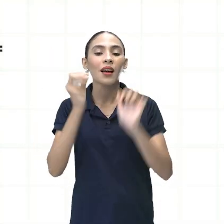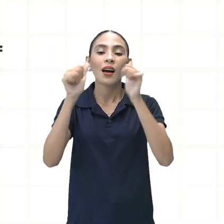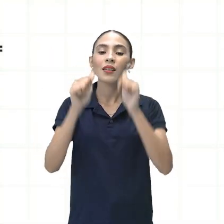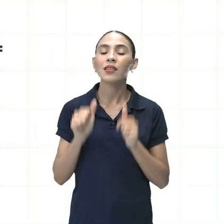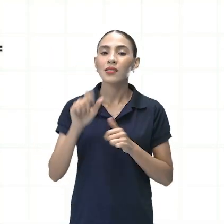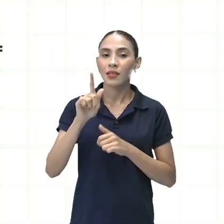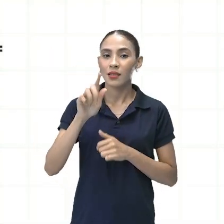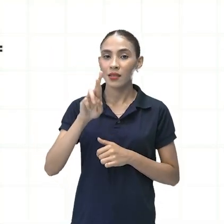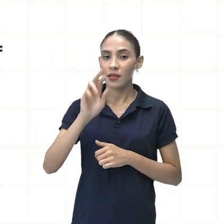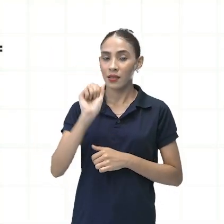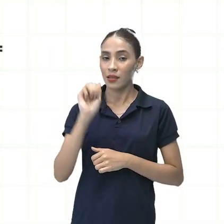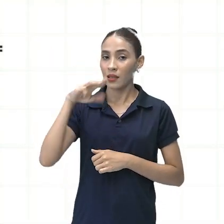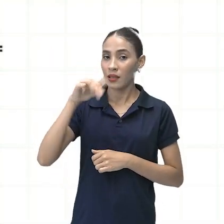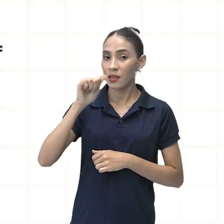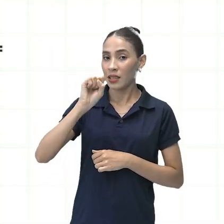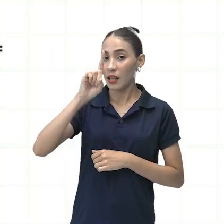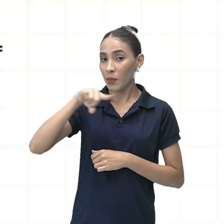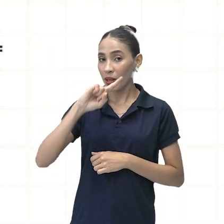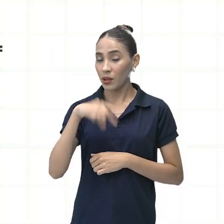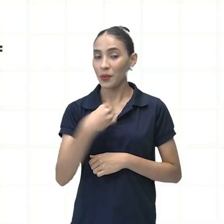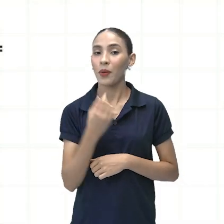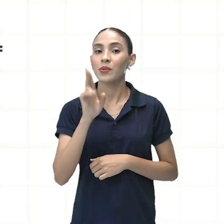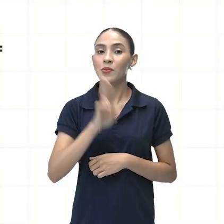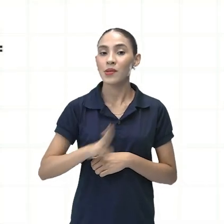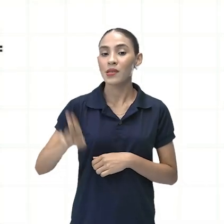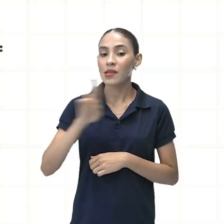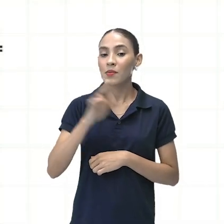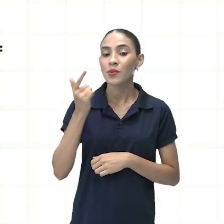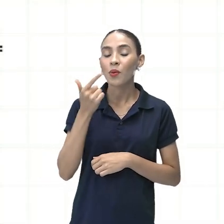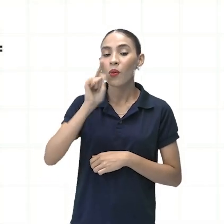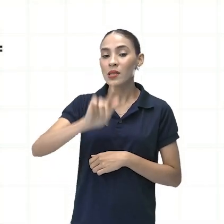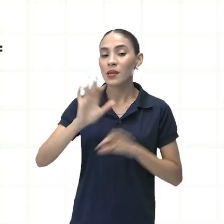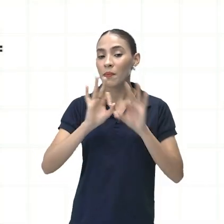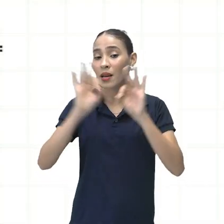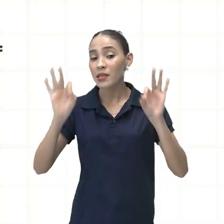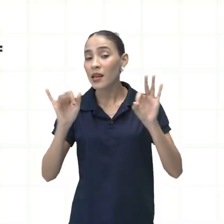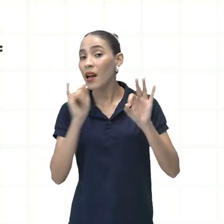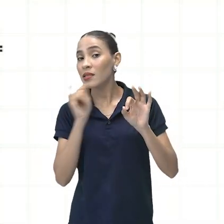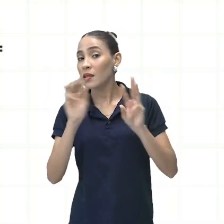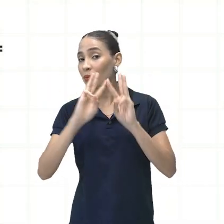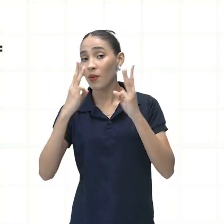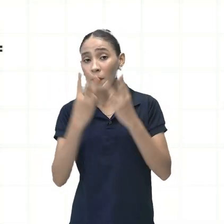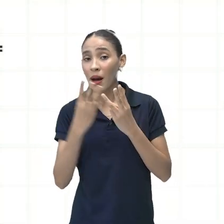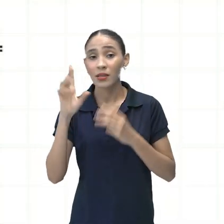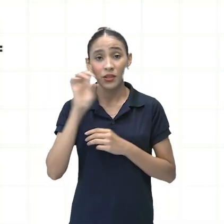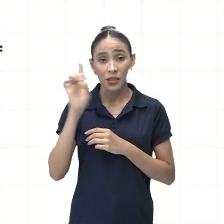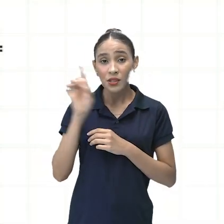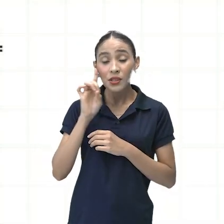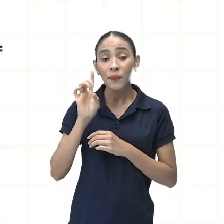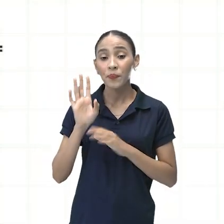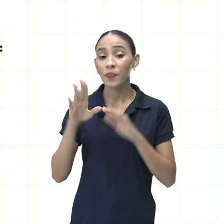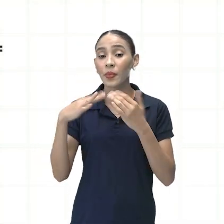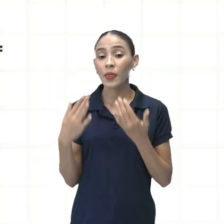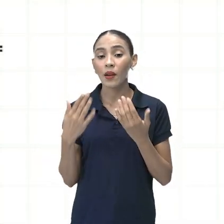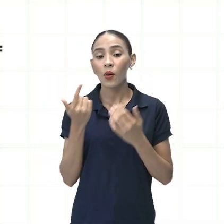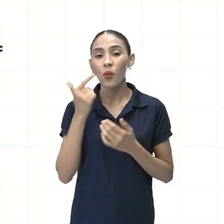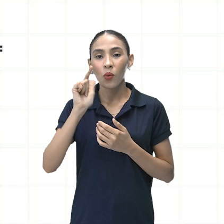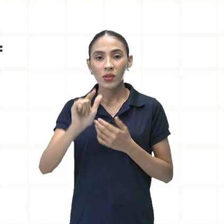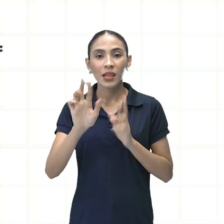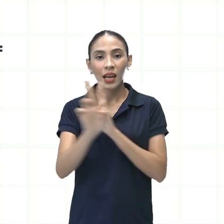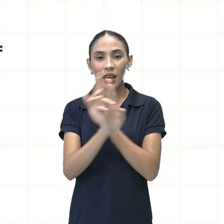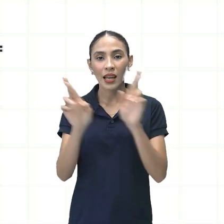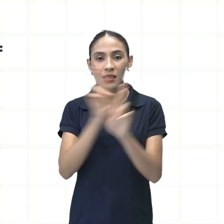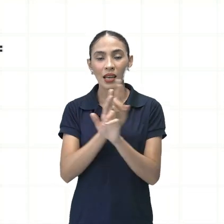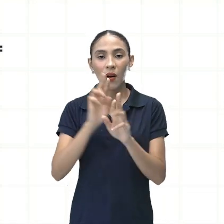de gramas, que é a medida que nós utilizamos para medir, por exemplo, as massas no nosso cotidiano, com relação